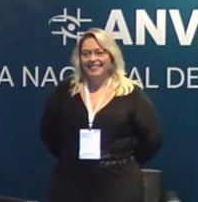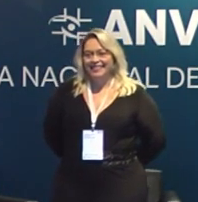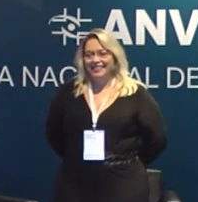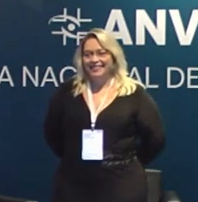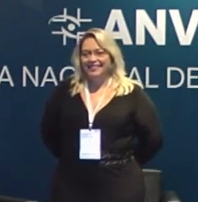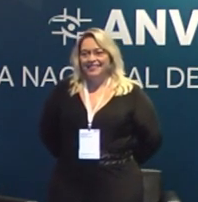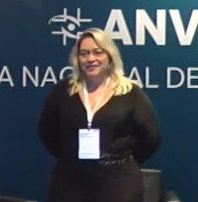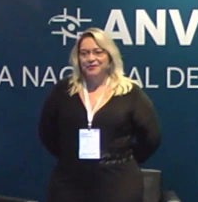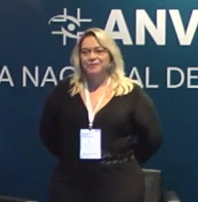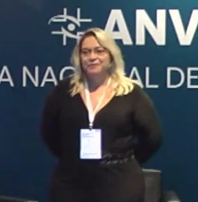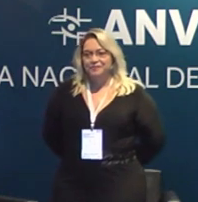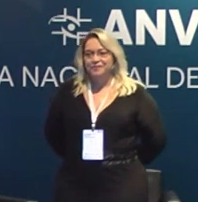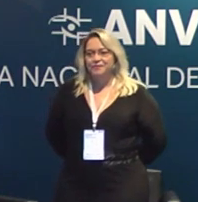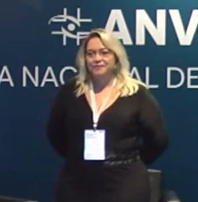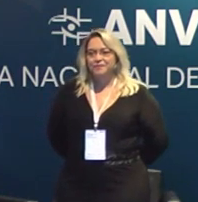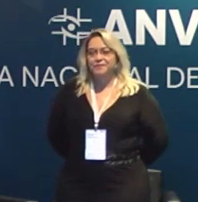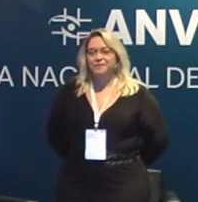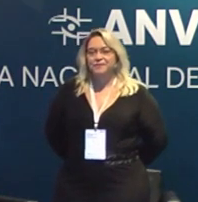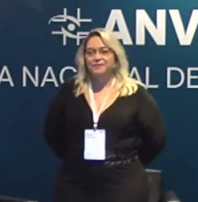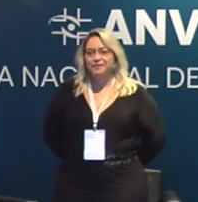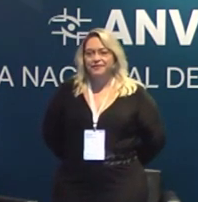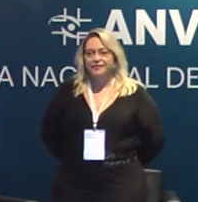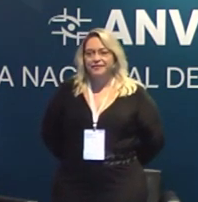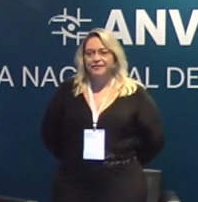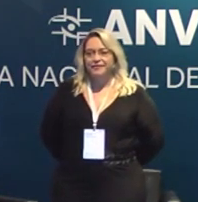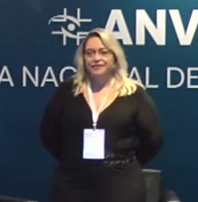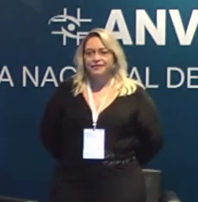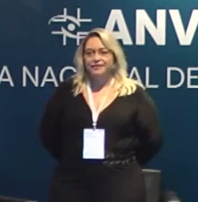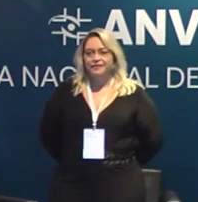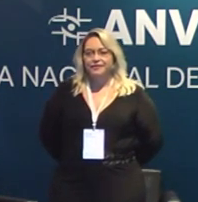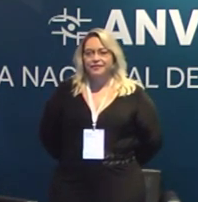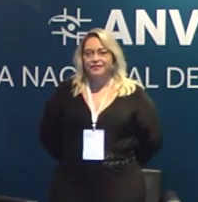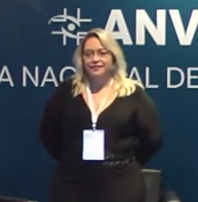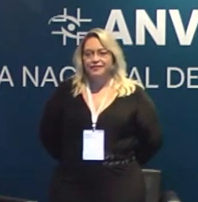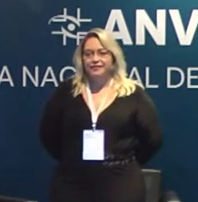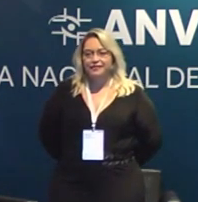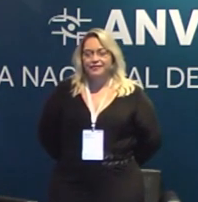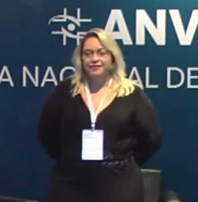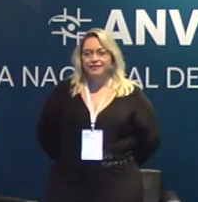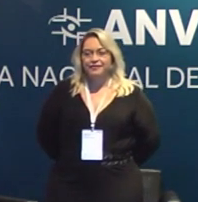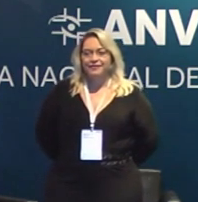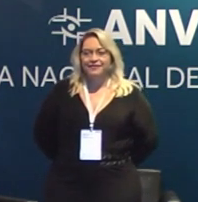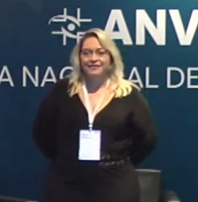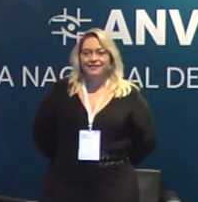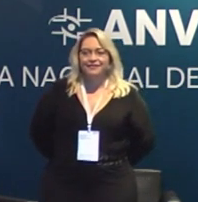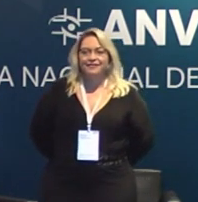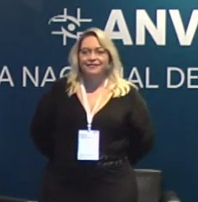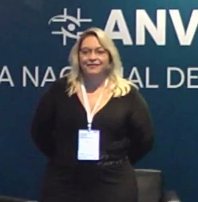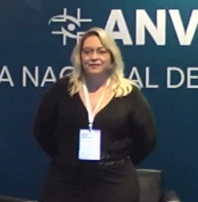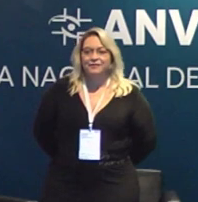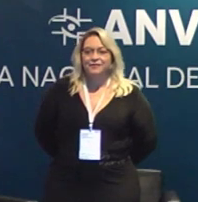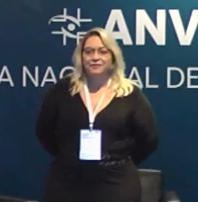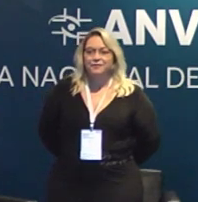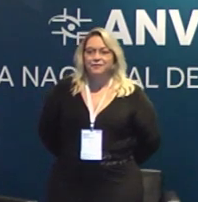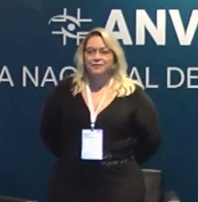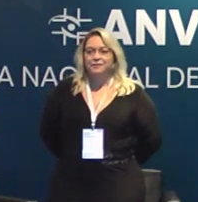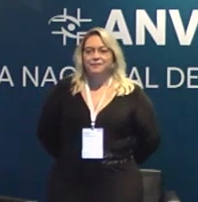no Teams ou nos grupos algumas sugestões de pousadas, de hotéis, para facilitar a vida de